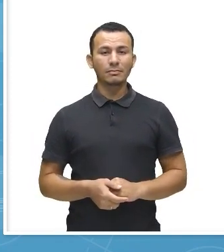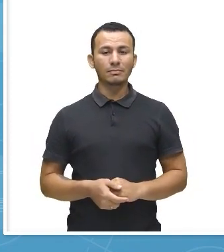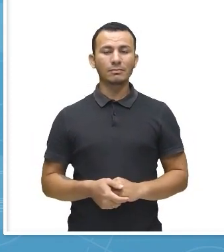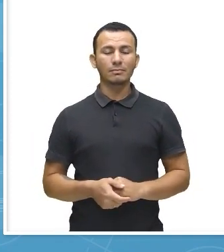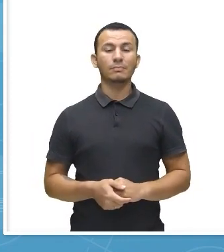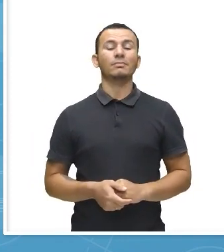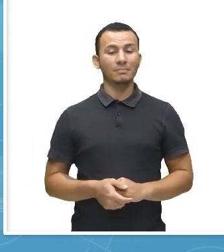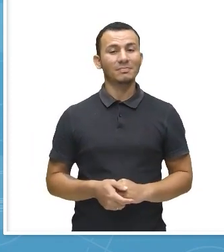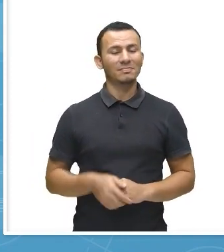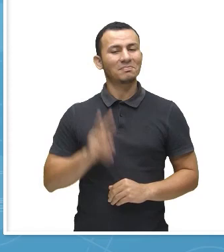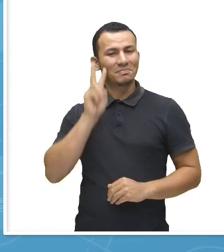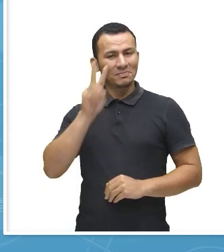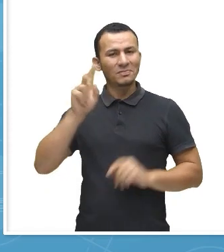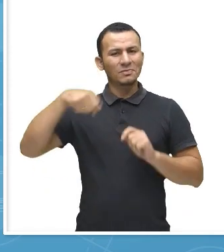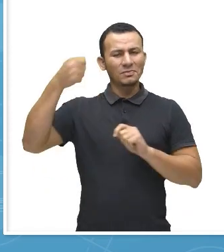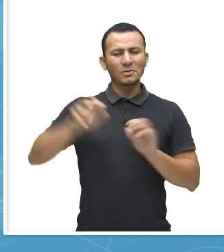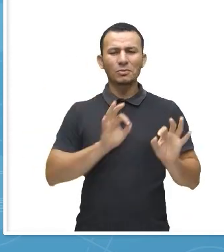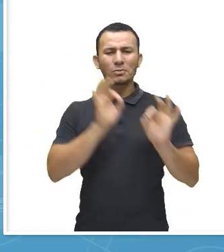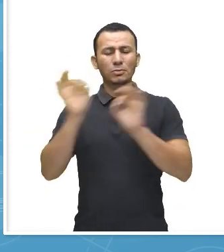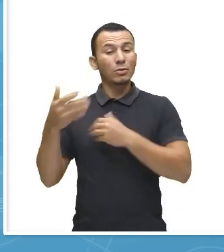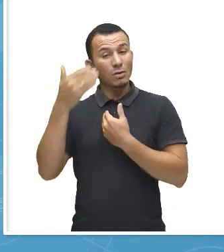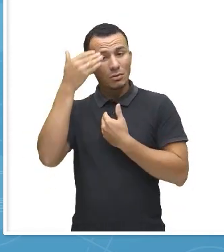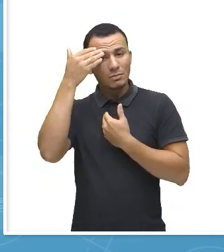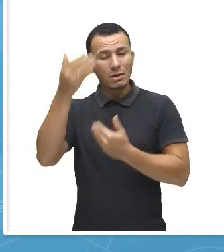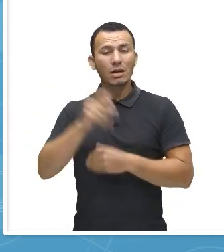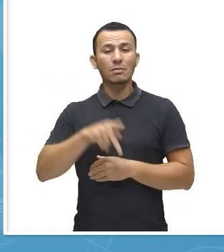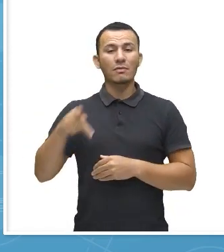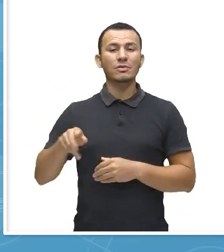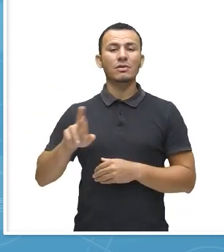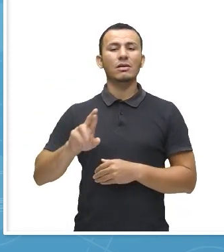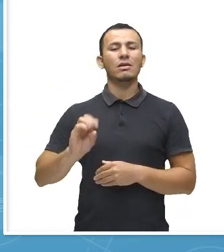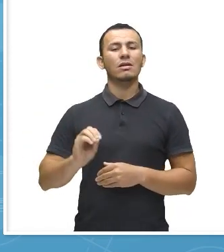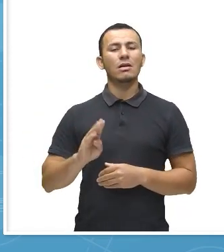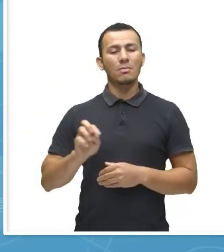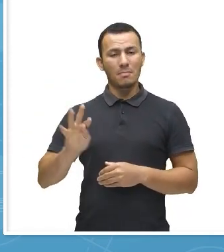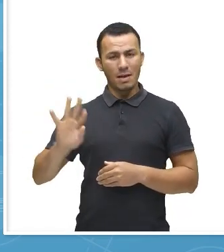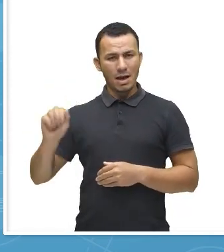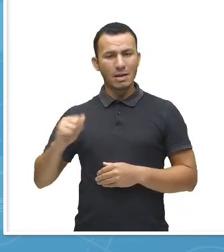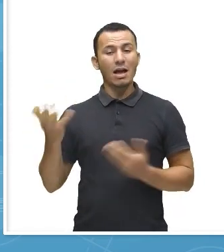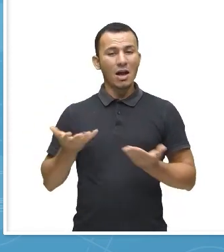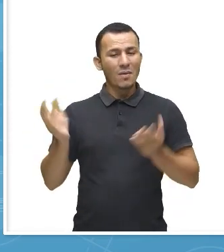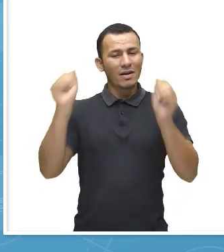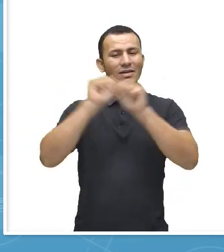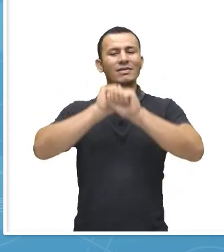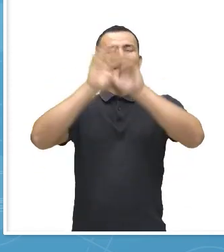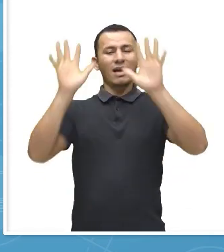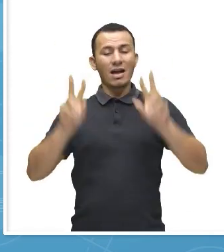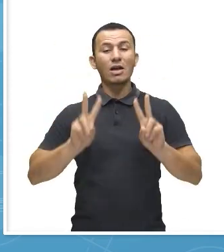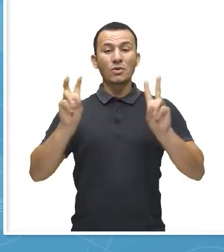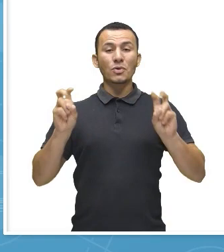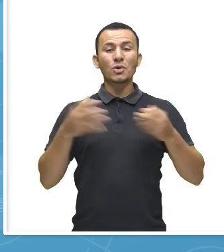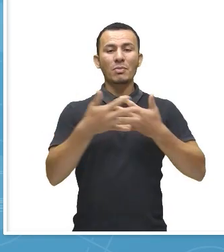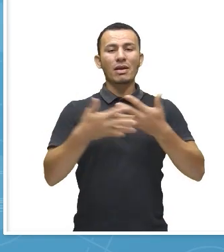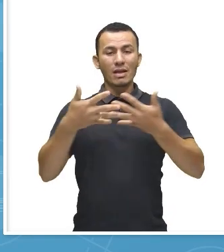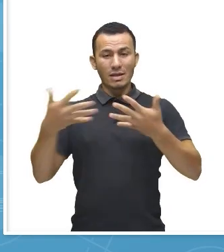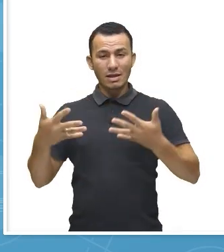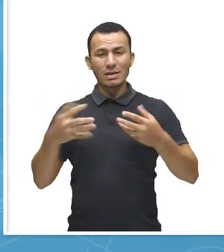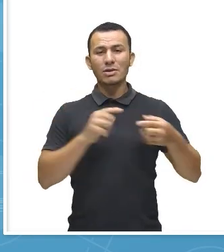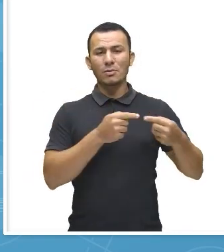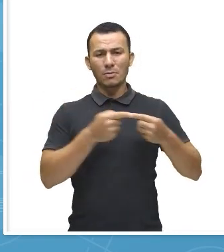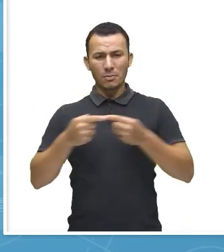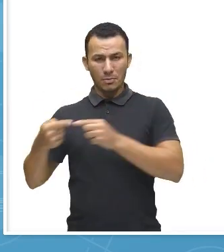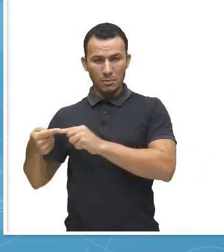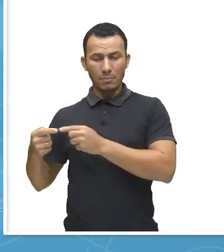Muito bem, obrigado aí, professora Roberta, pela participação, trazendo um pouquinho mais de esclarecimentos aí sobre o tecido conjuntivo, né? Então, como a gente